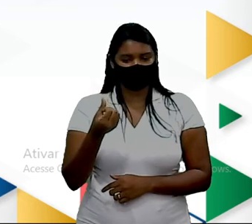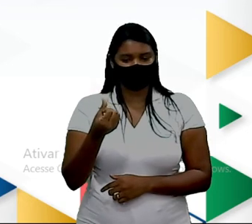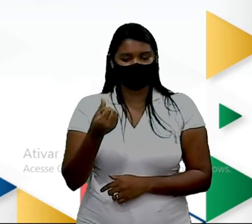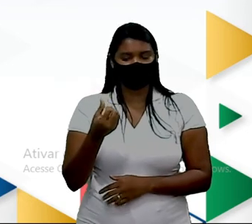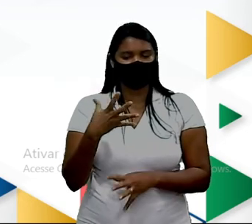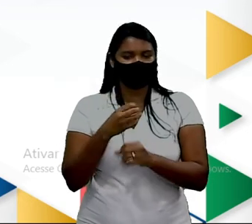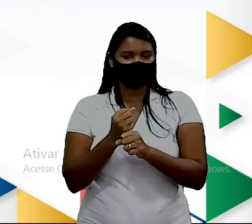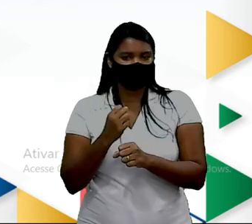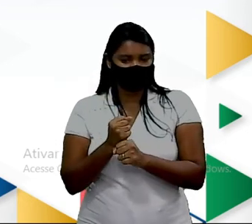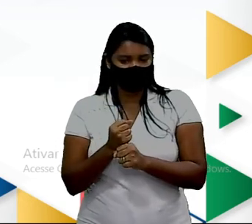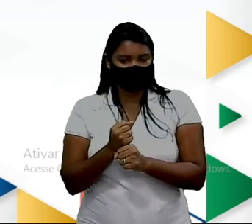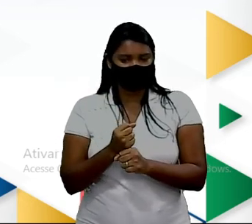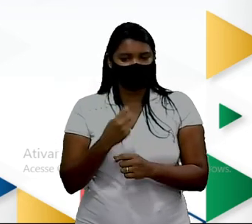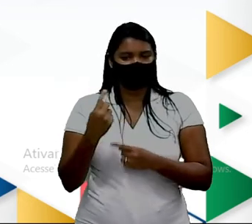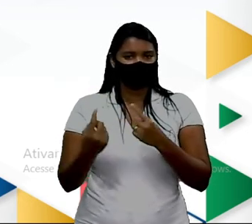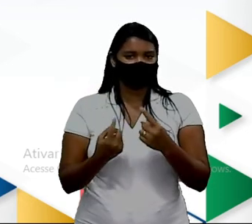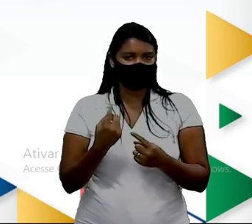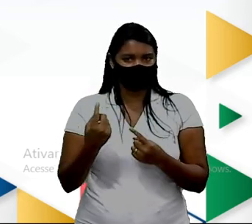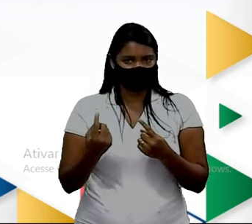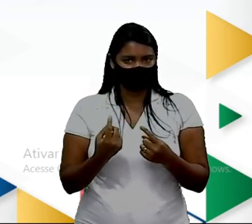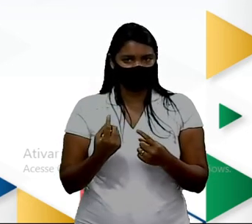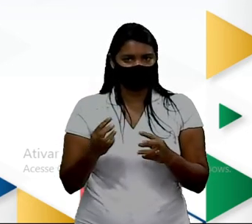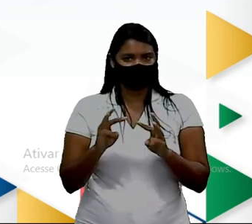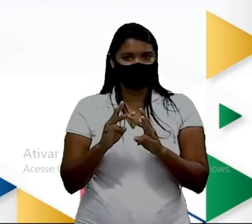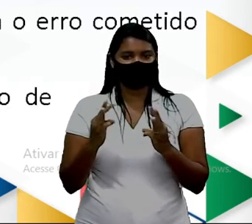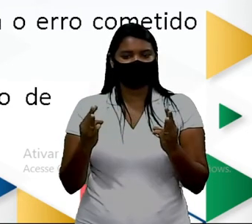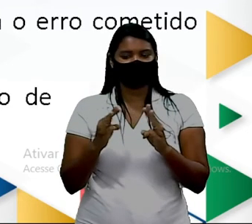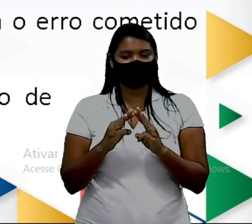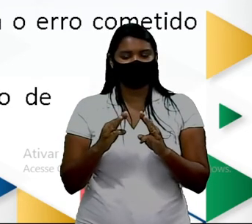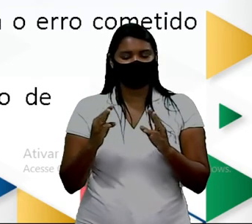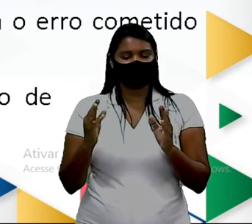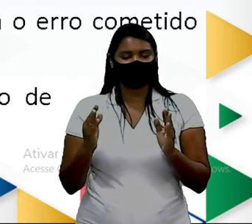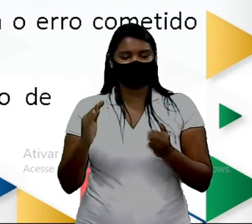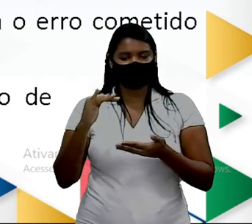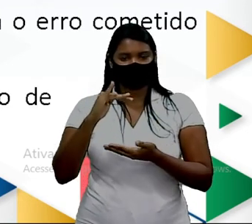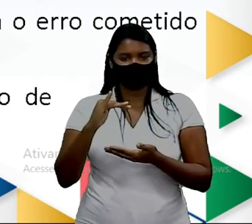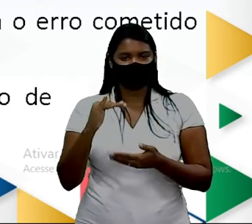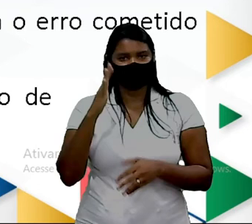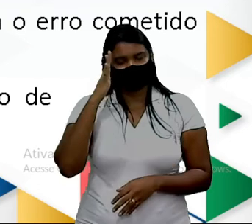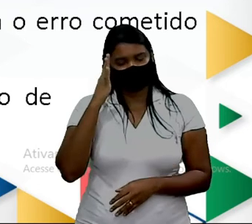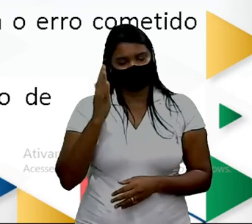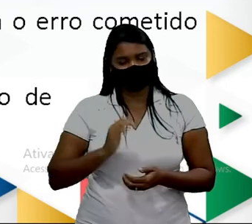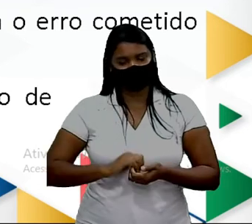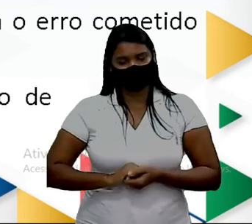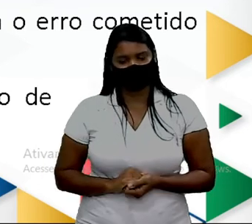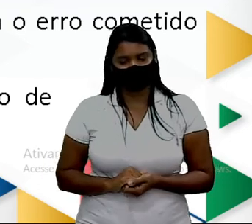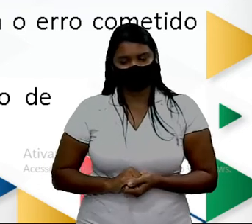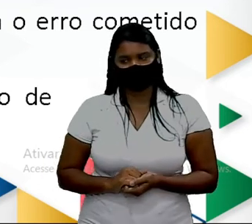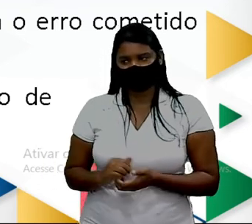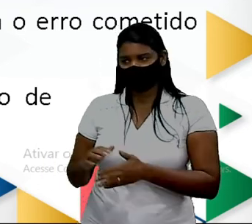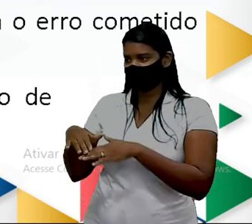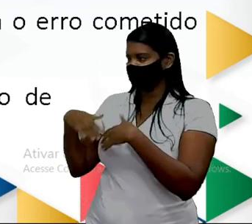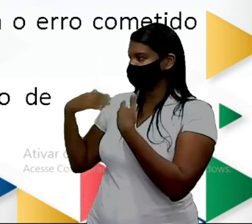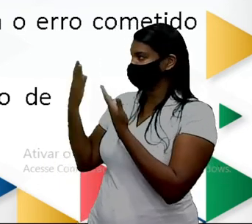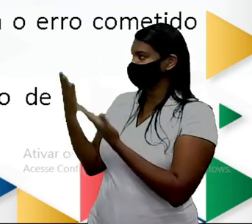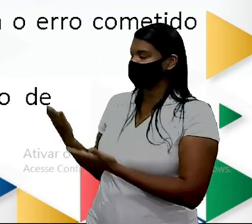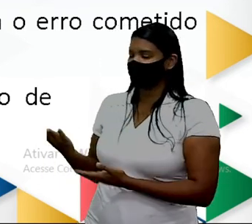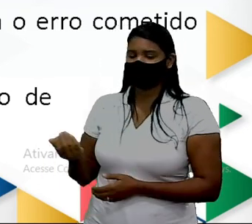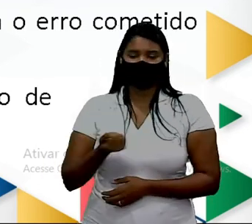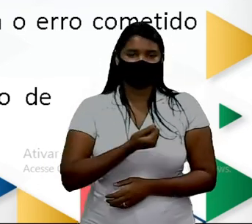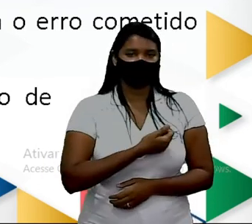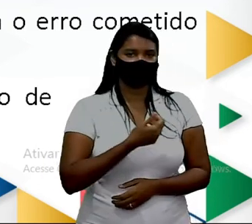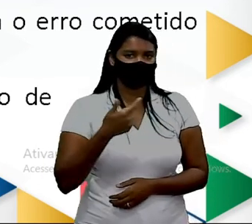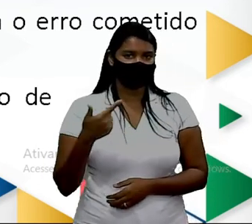valor da massa de cada caixa. Tranquilo? Agora vamos lá. Questão 2.